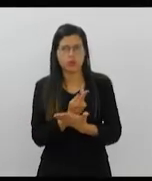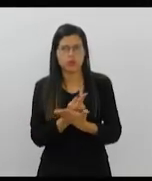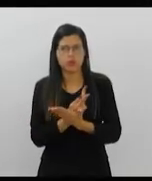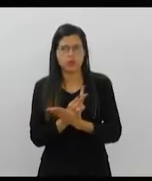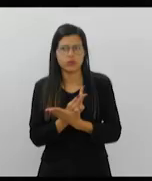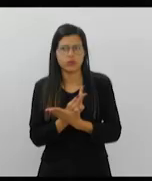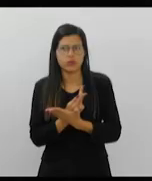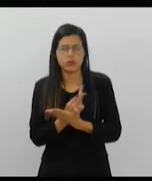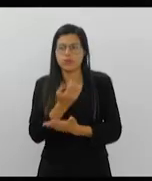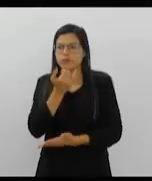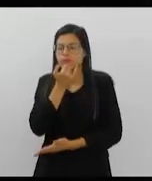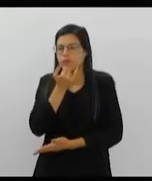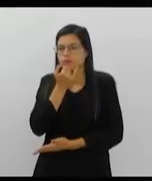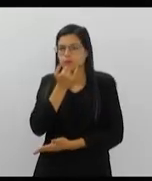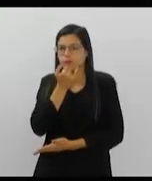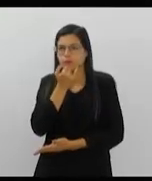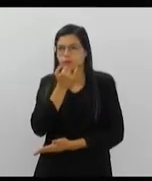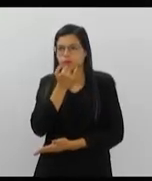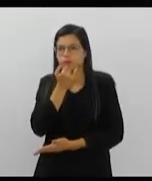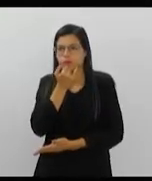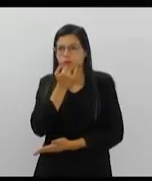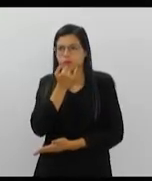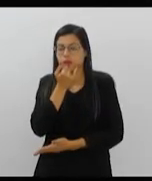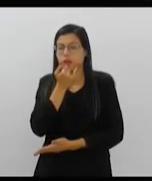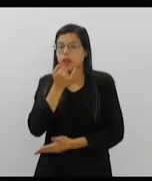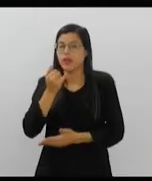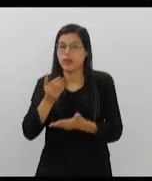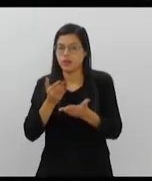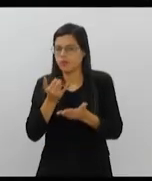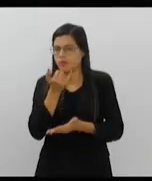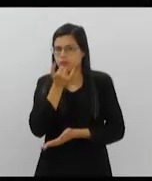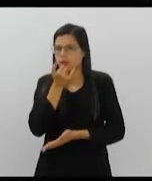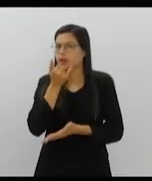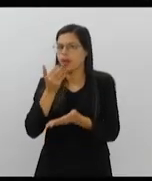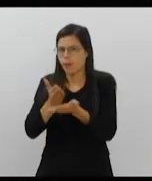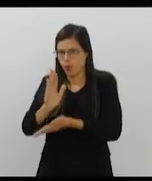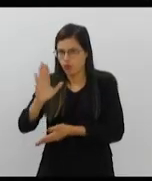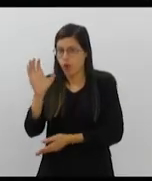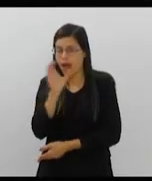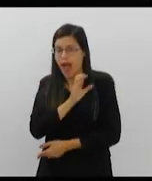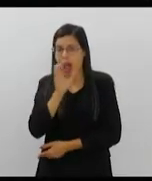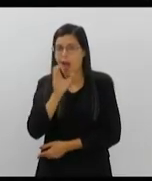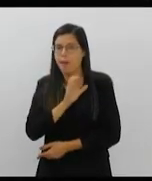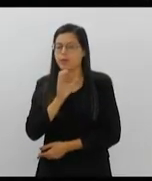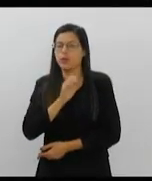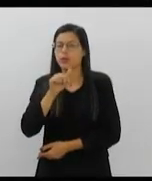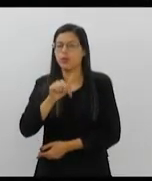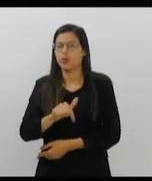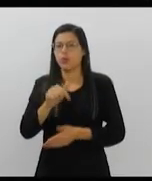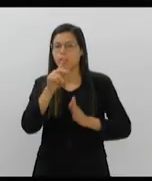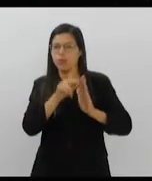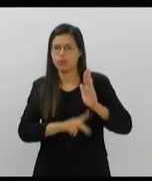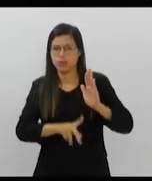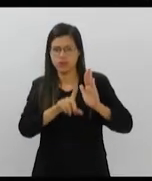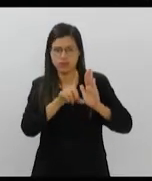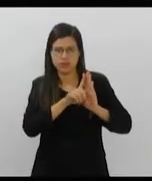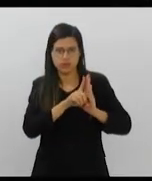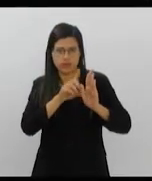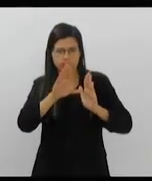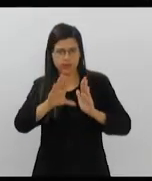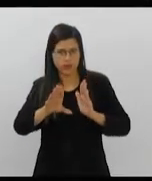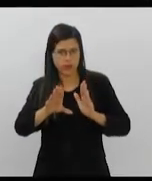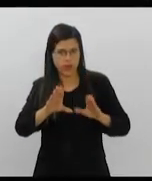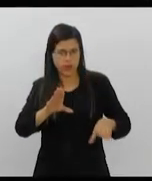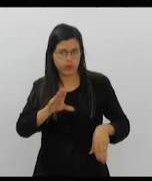em frações de segundos, salvo erro de memória, 15 ou 17 segundos, um projeto de lei